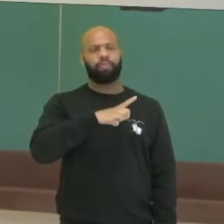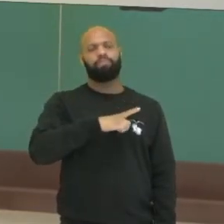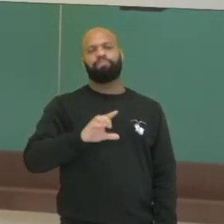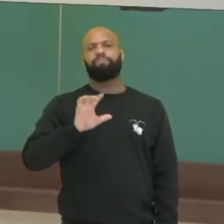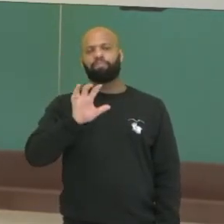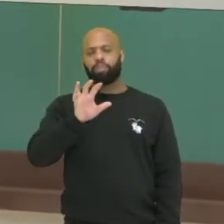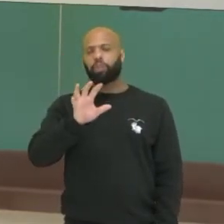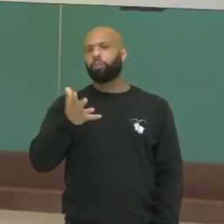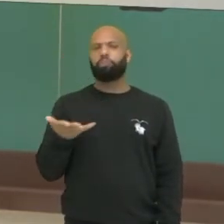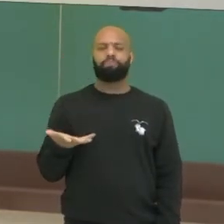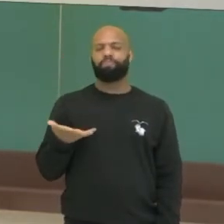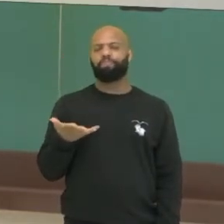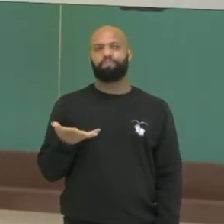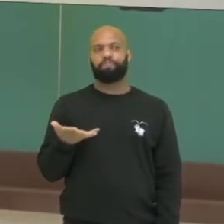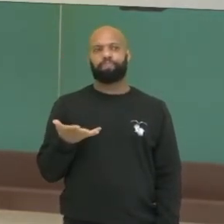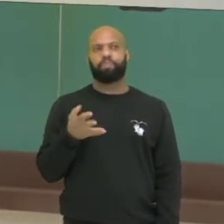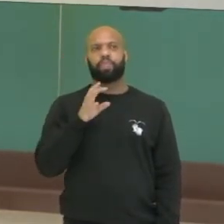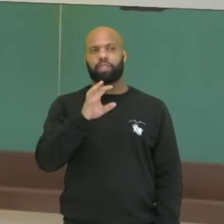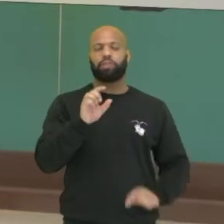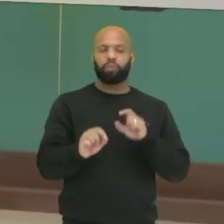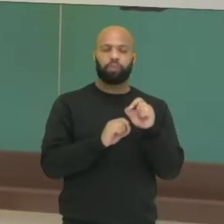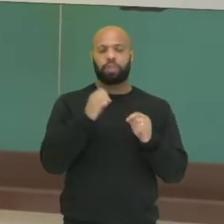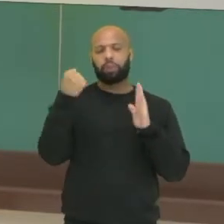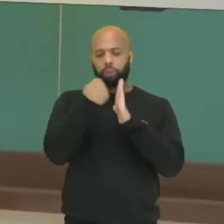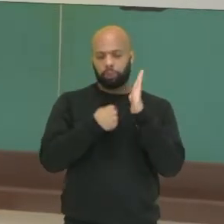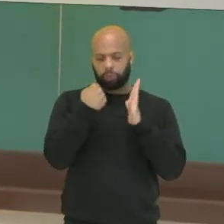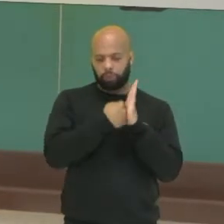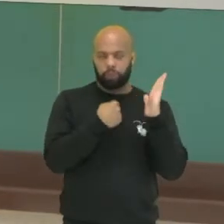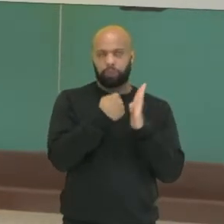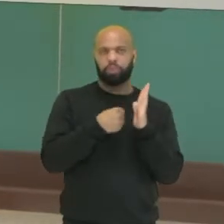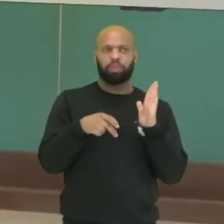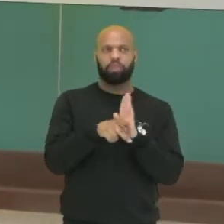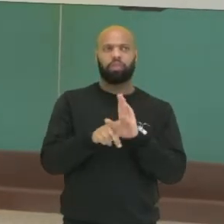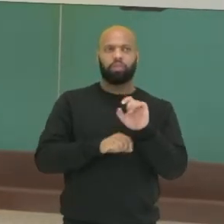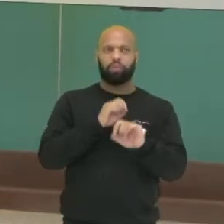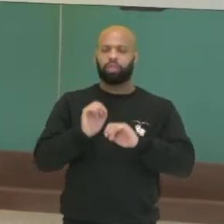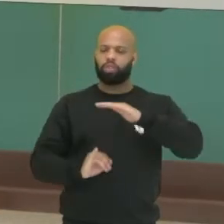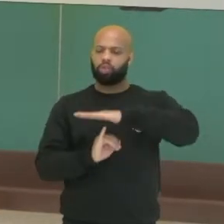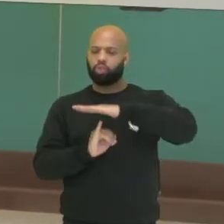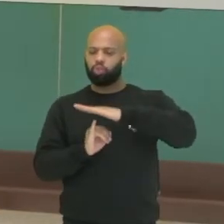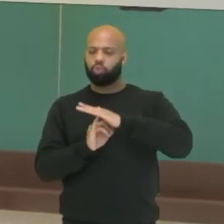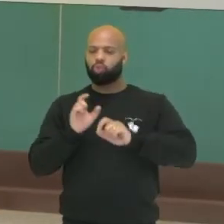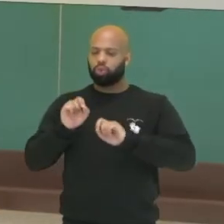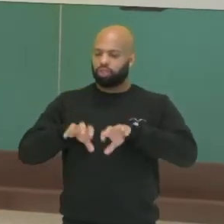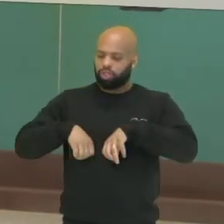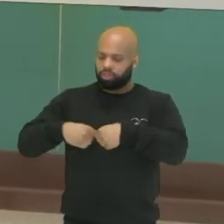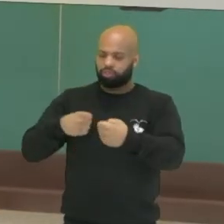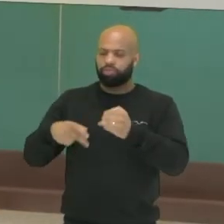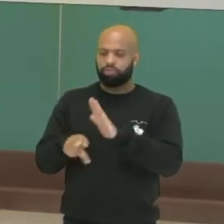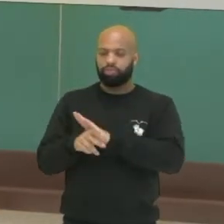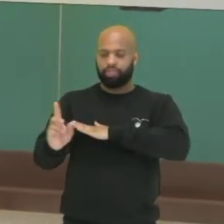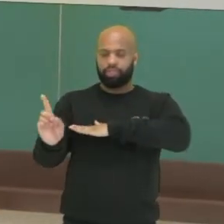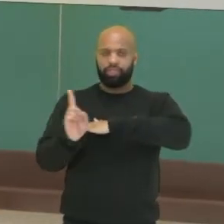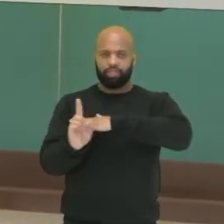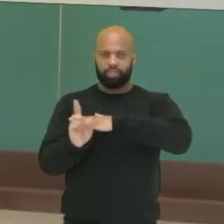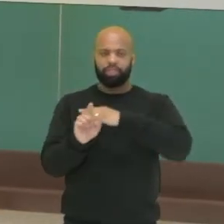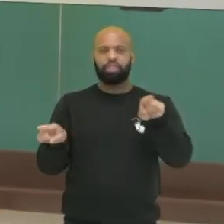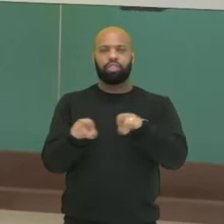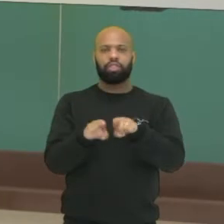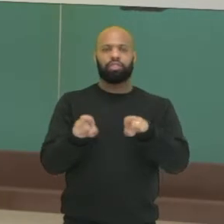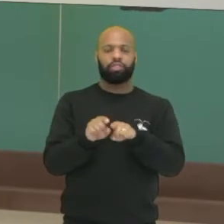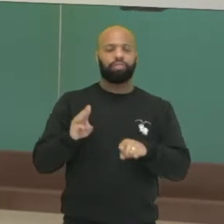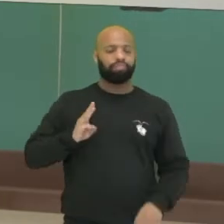essa briga, essa luta pelos institutos de defesa do consumidor, pelos PROCONs, pelo